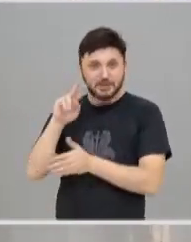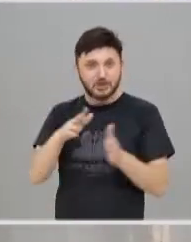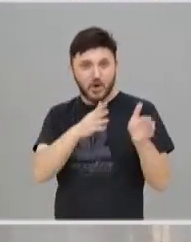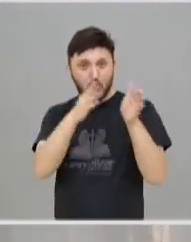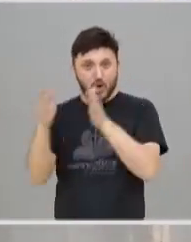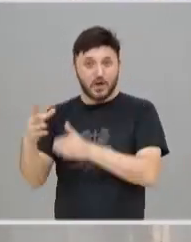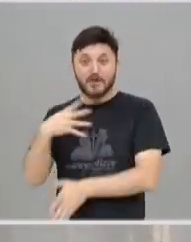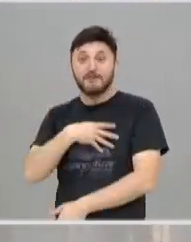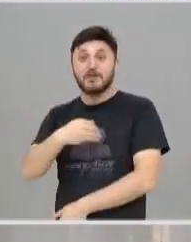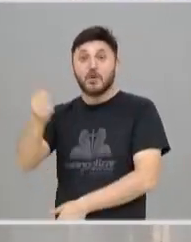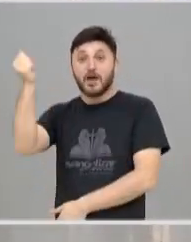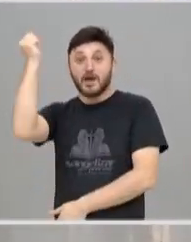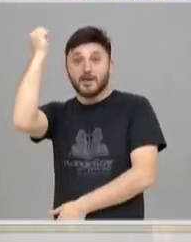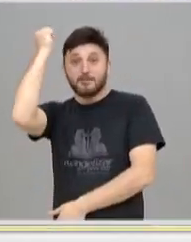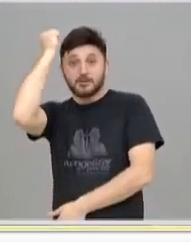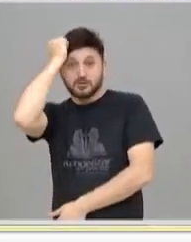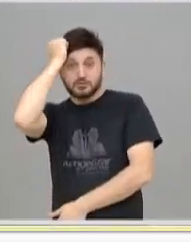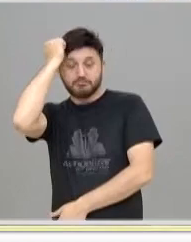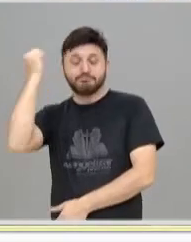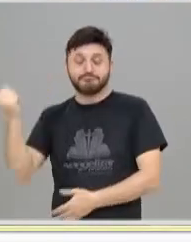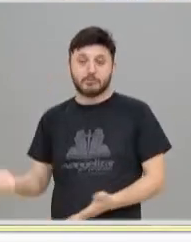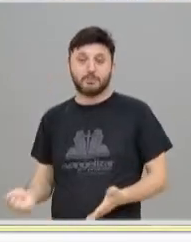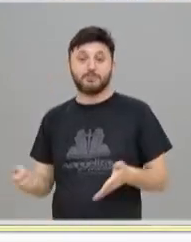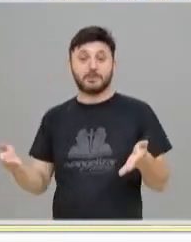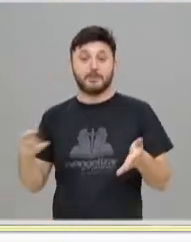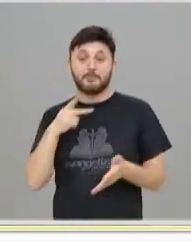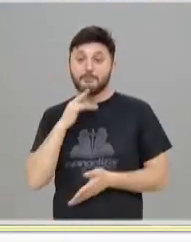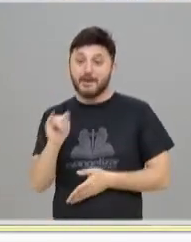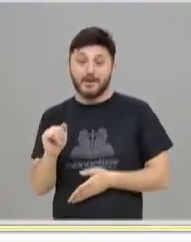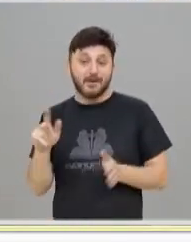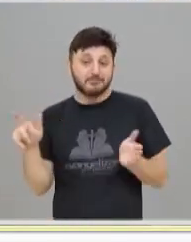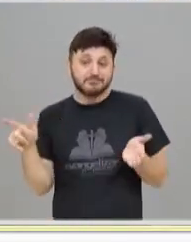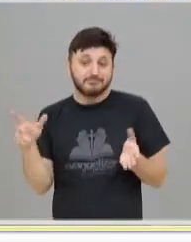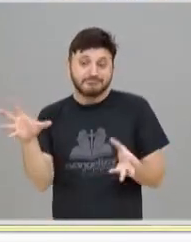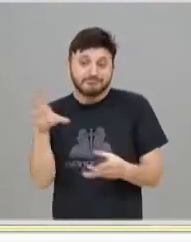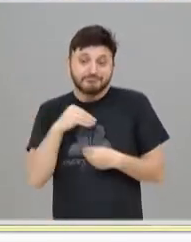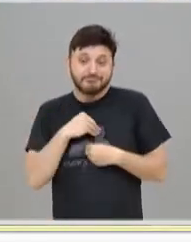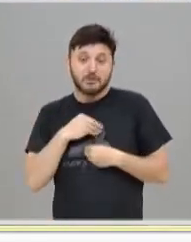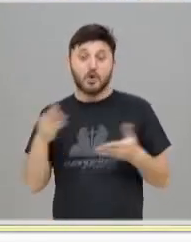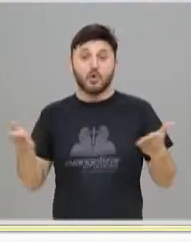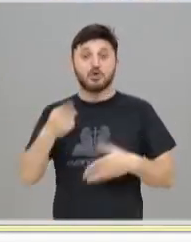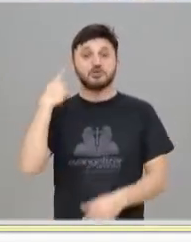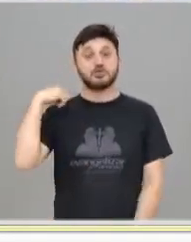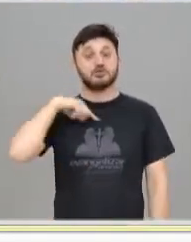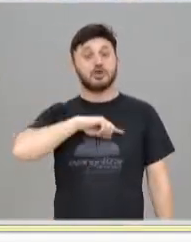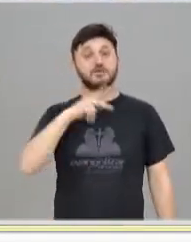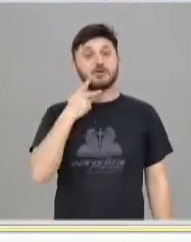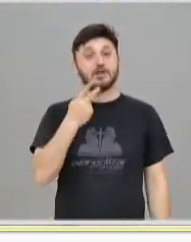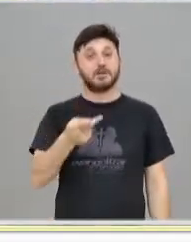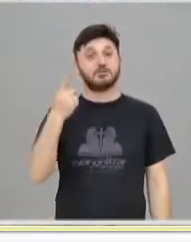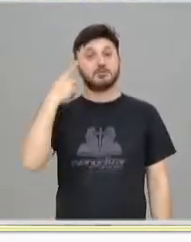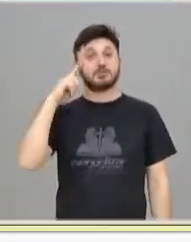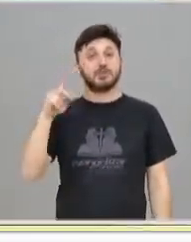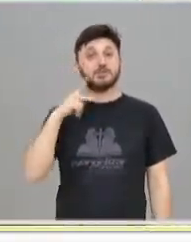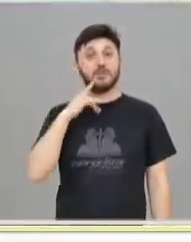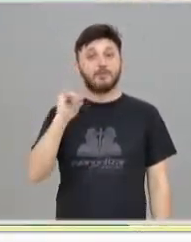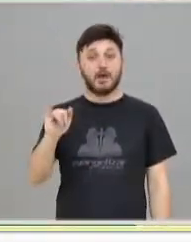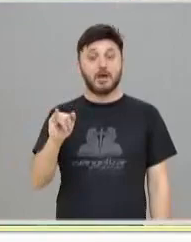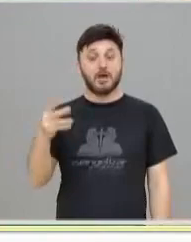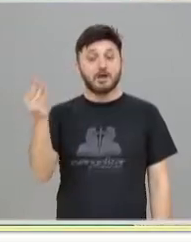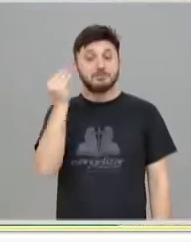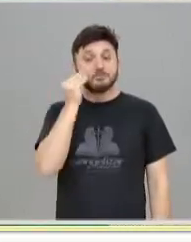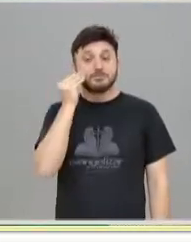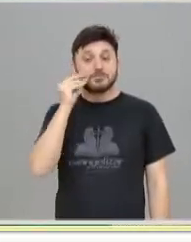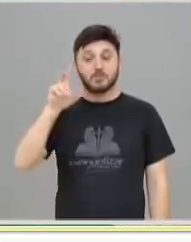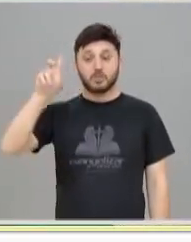Esse é o pai. E quando hoje nós falamos do dia dos pais, a experiência de